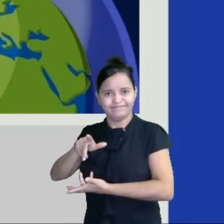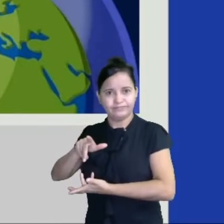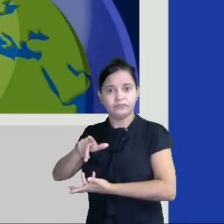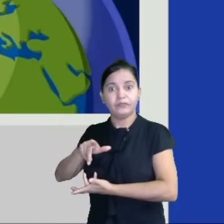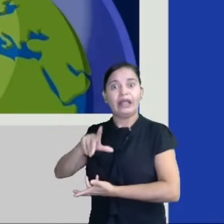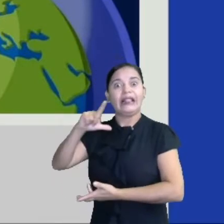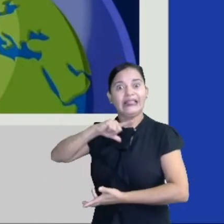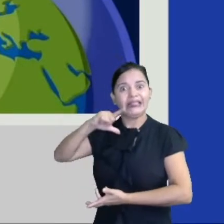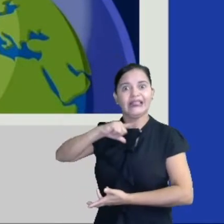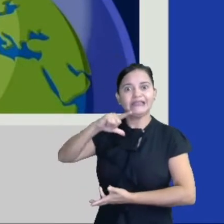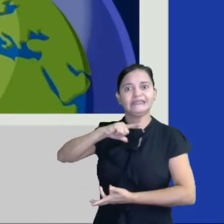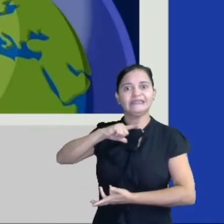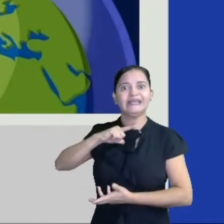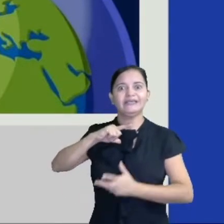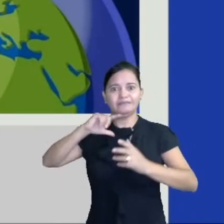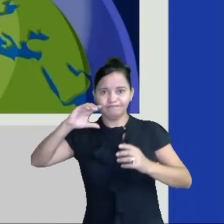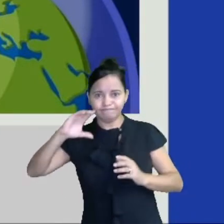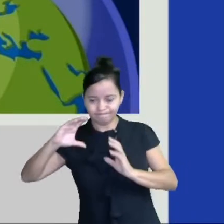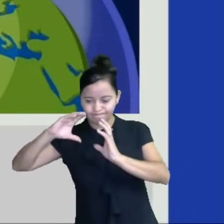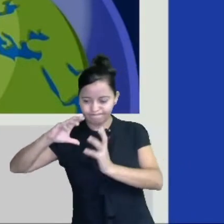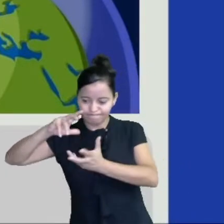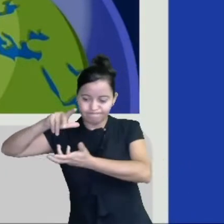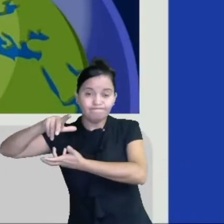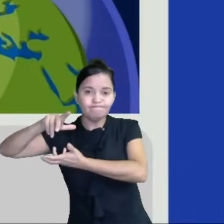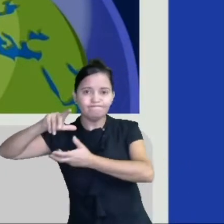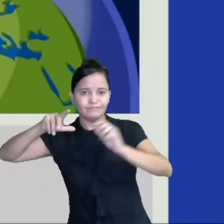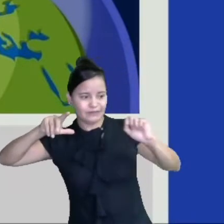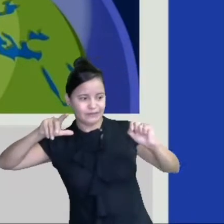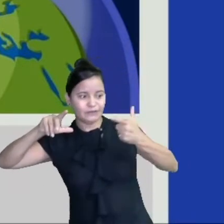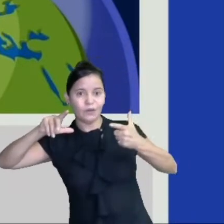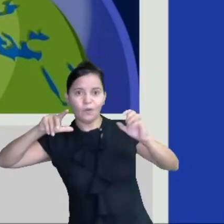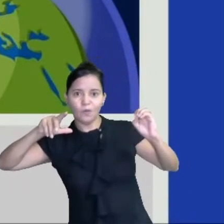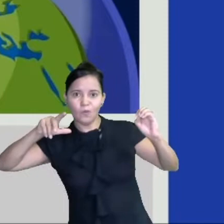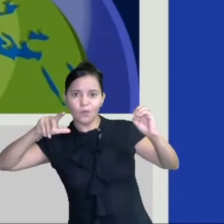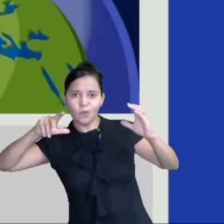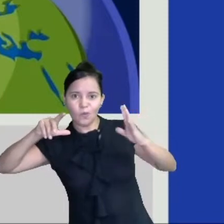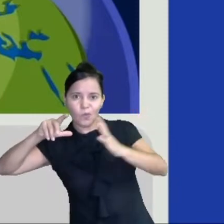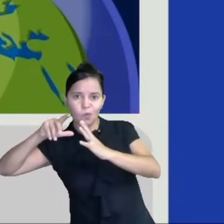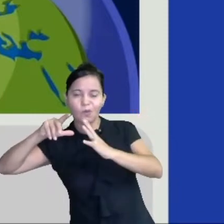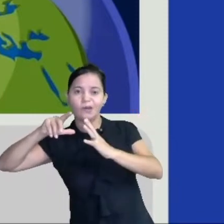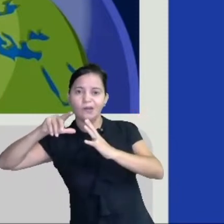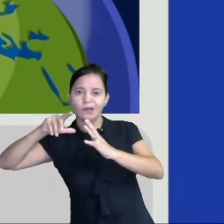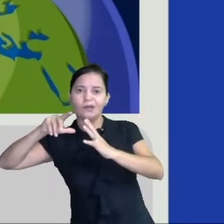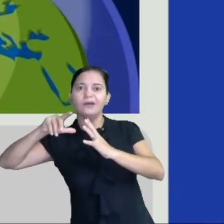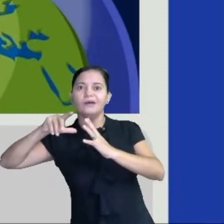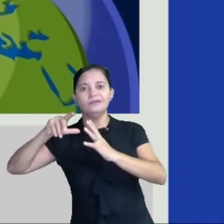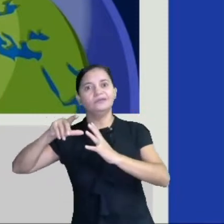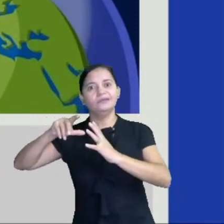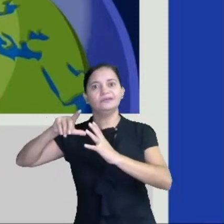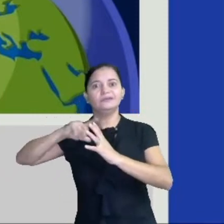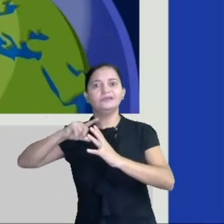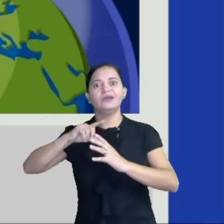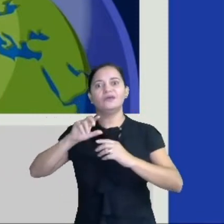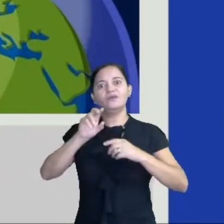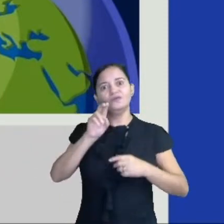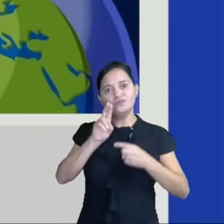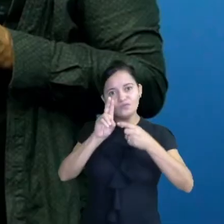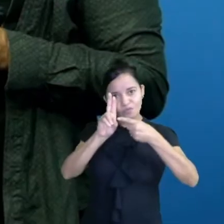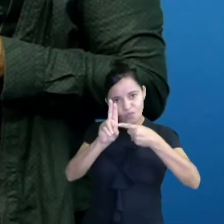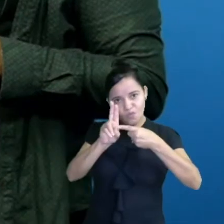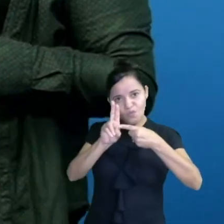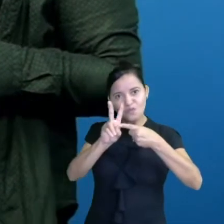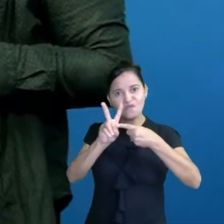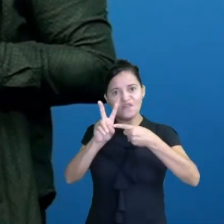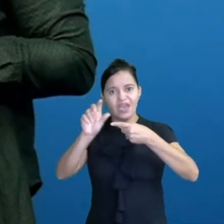chamada camada de ozônio, a ozonosfera, ela consegue reter do chamado UVA apenas